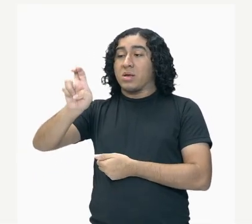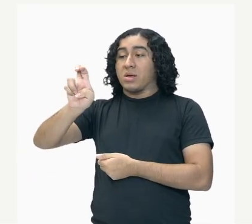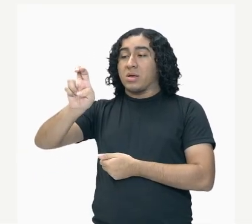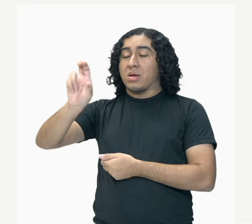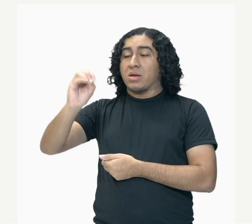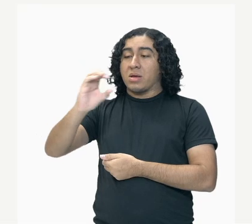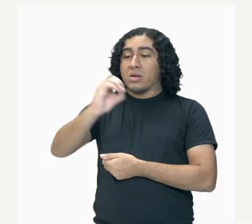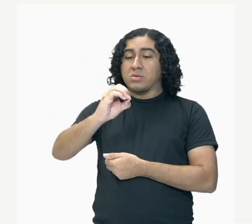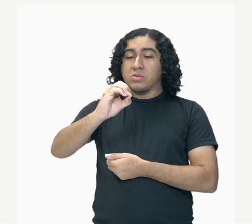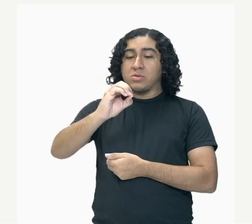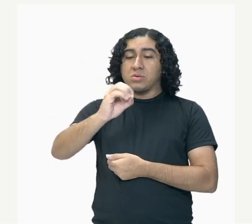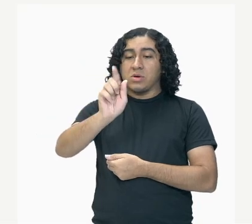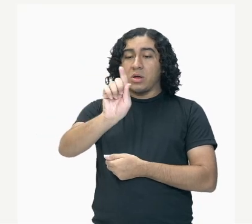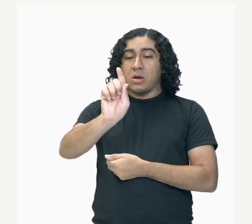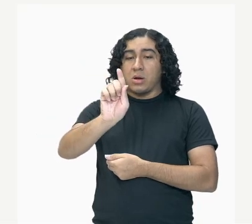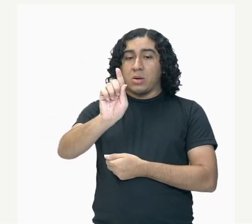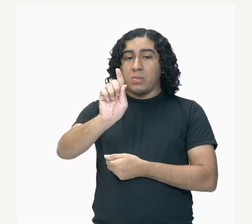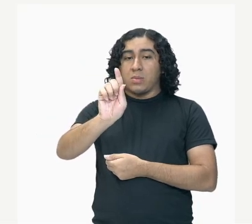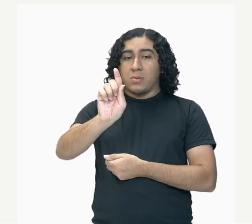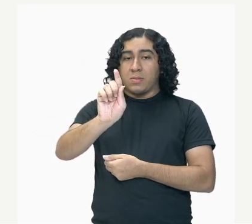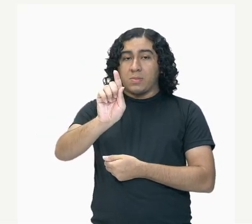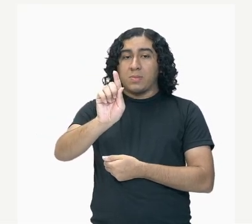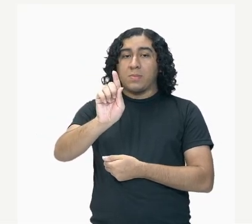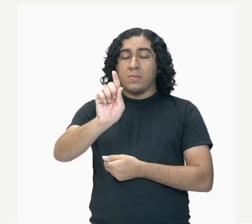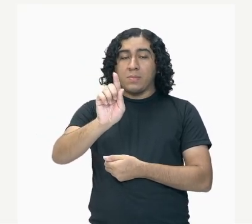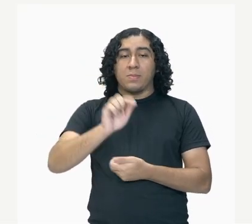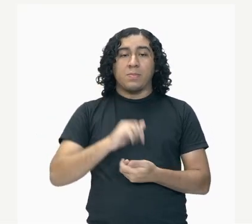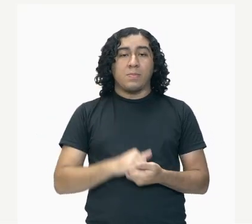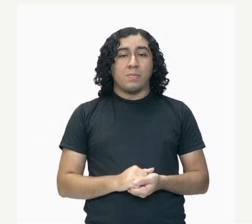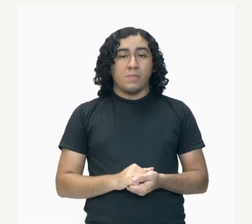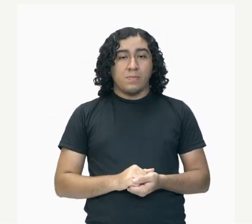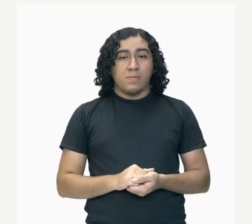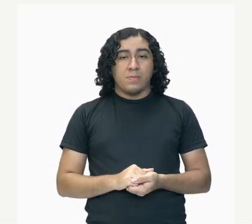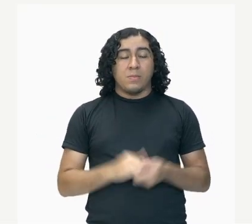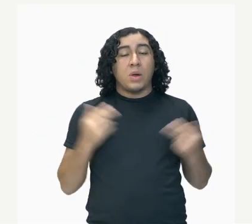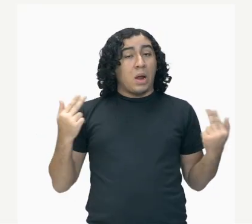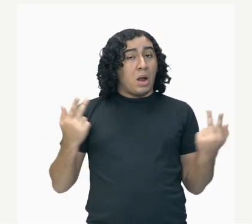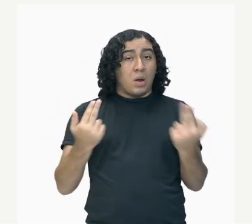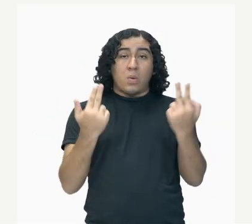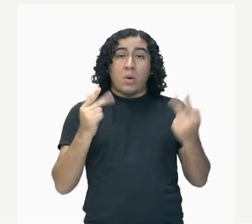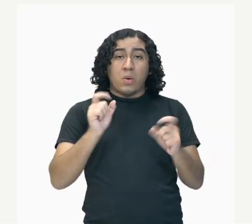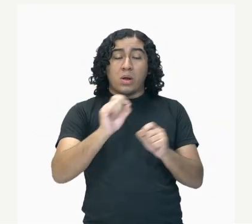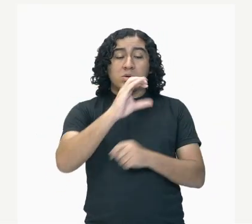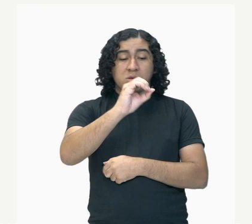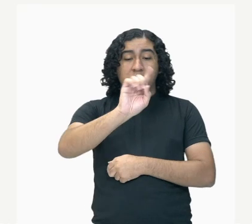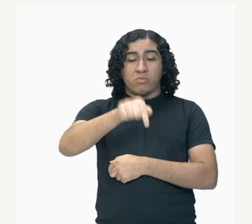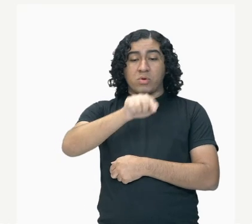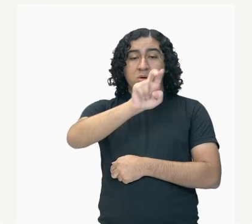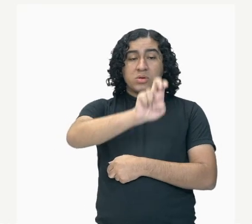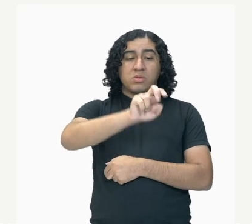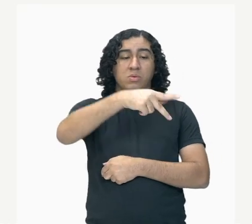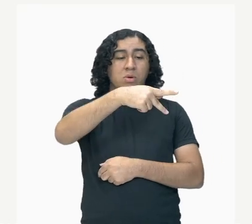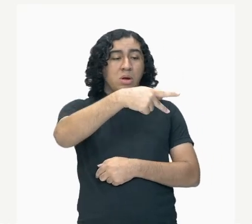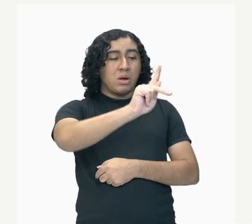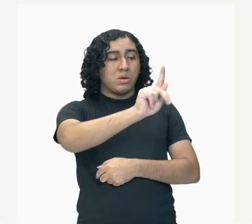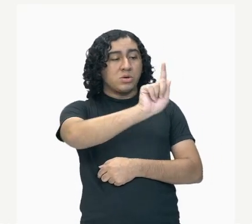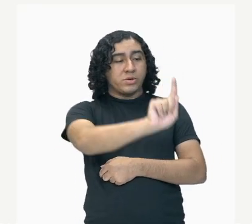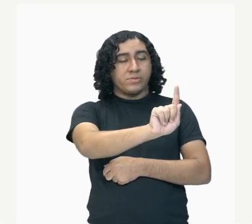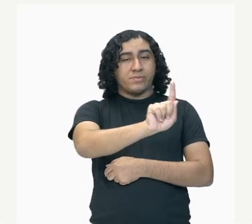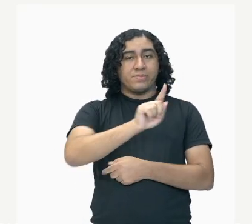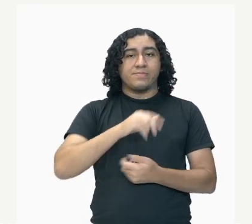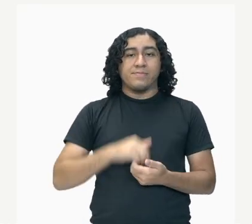G colocar aqui para você pessoal 500 G é a mesma coisa que 0,5